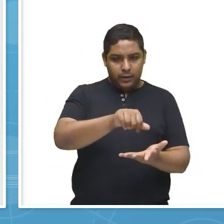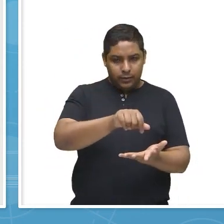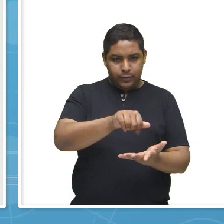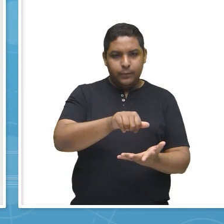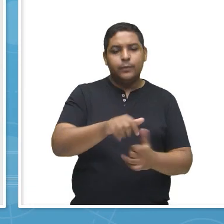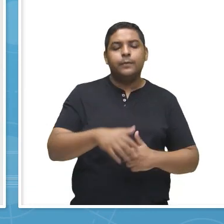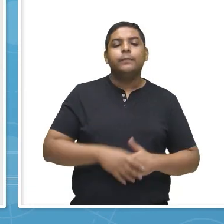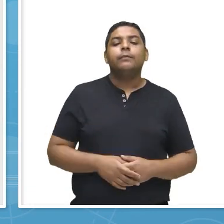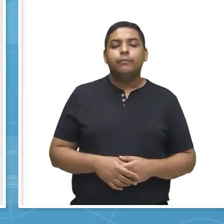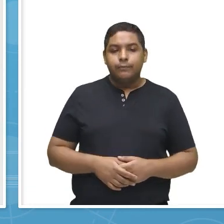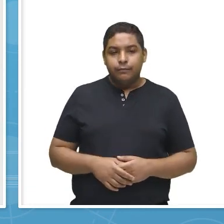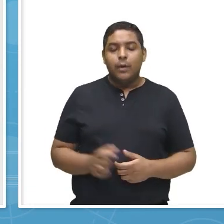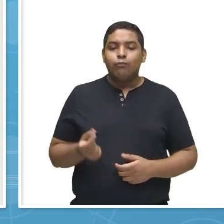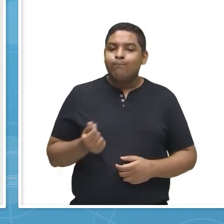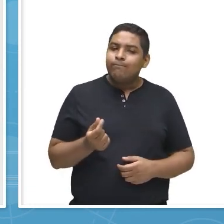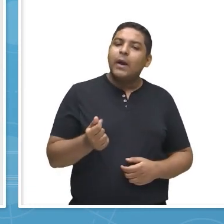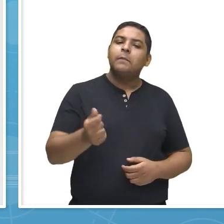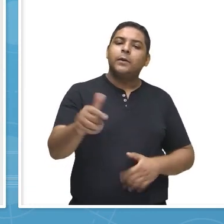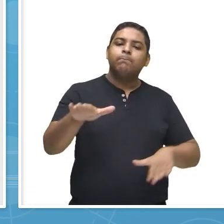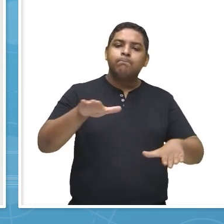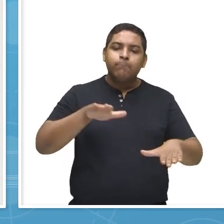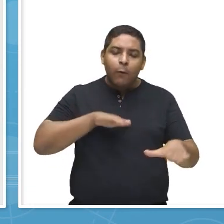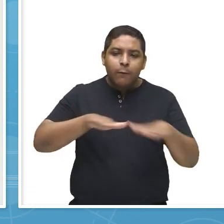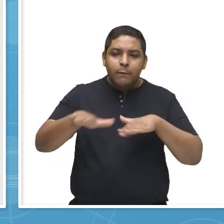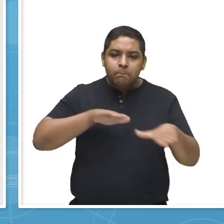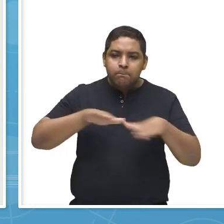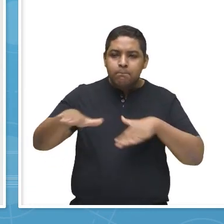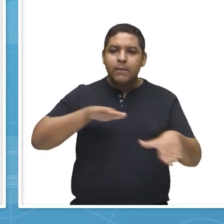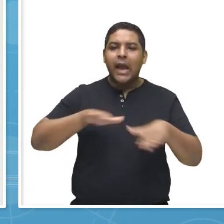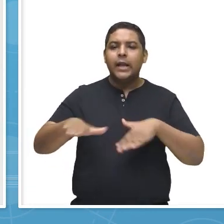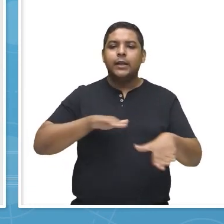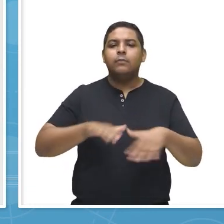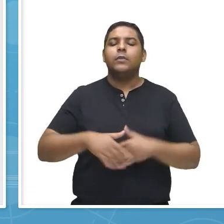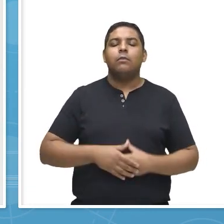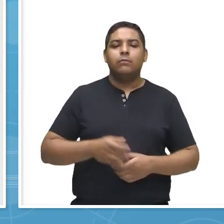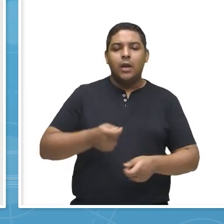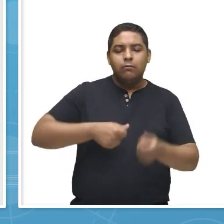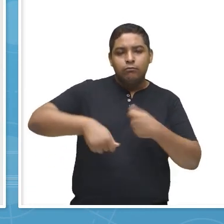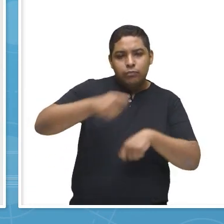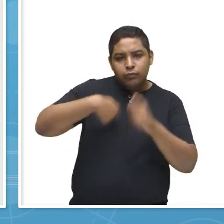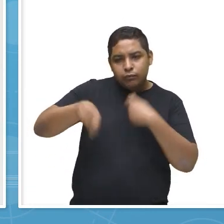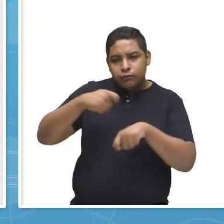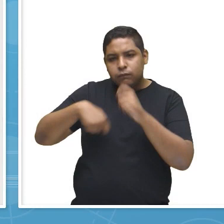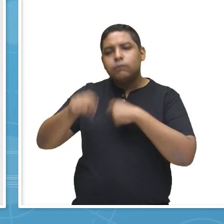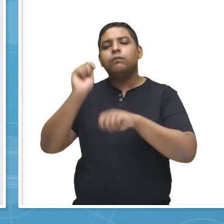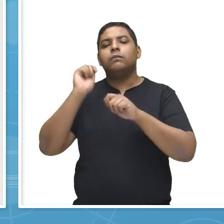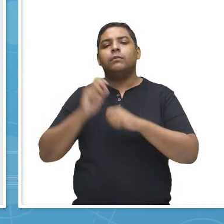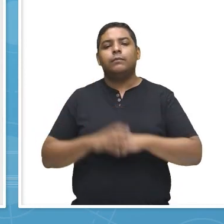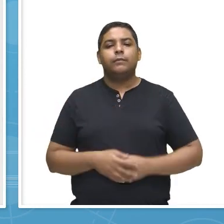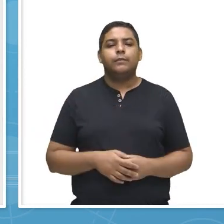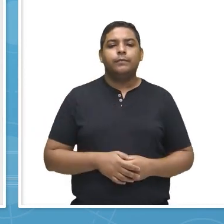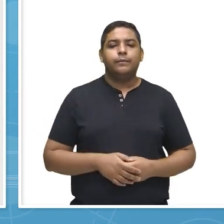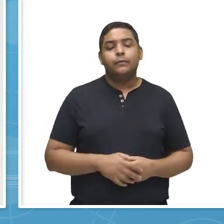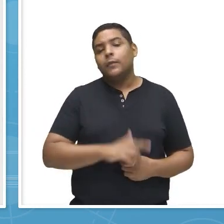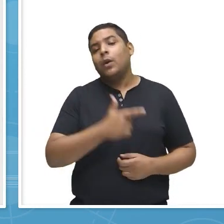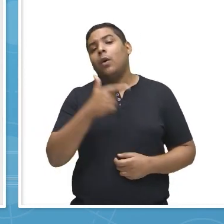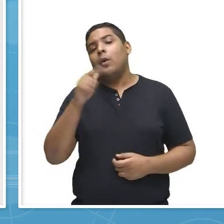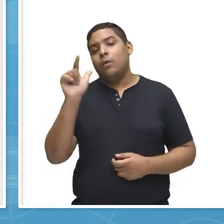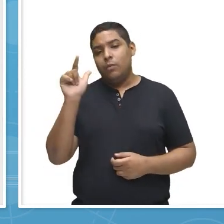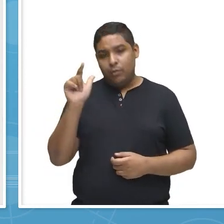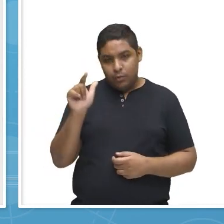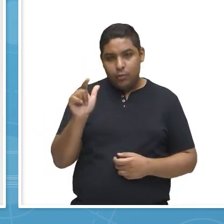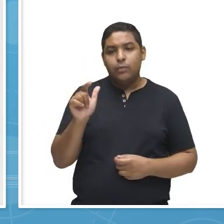é o capital que movimenta, né, esse sistema. Temos ainda outra característica, olha,